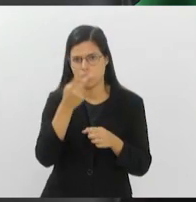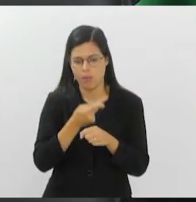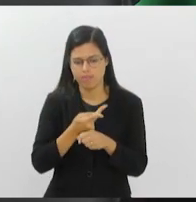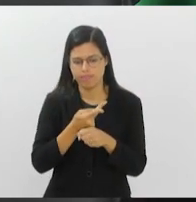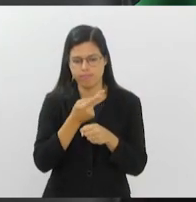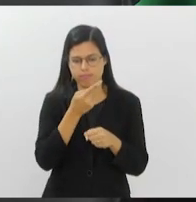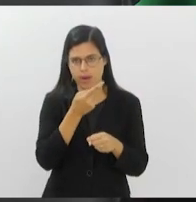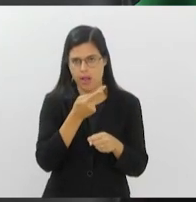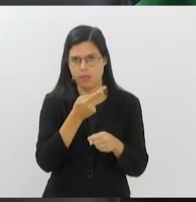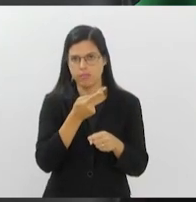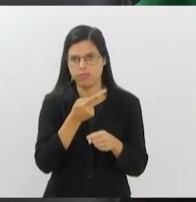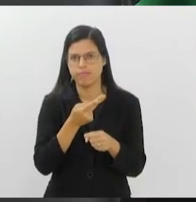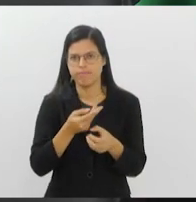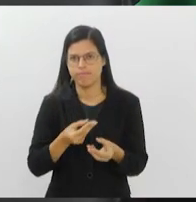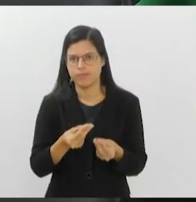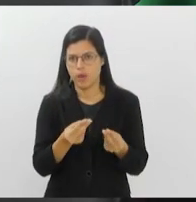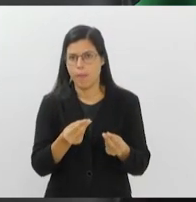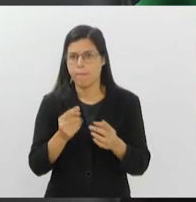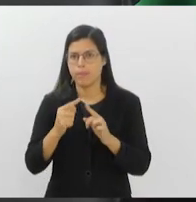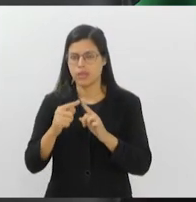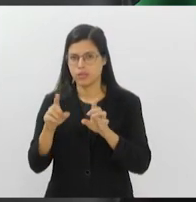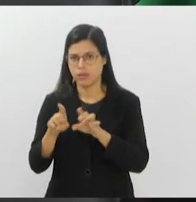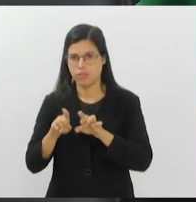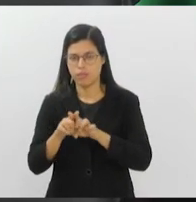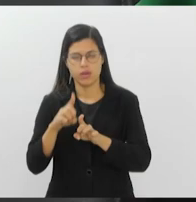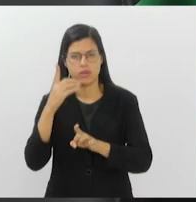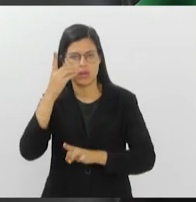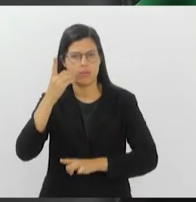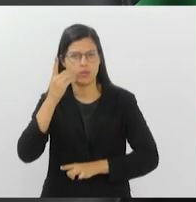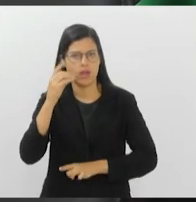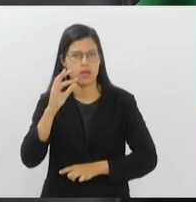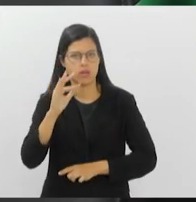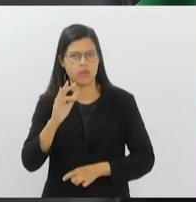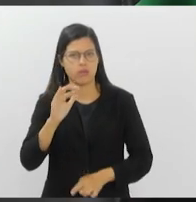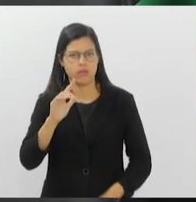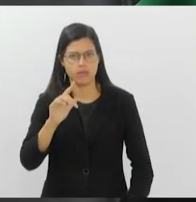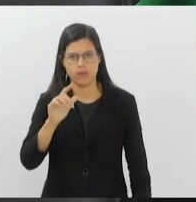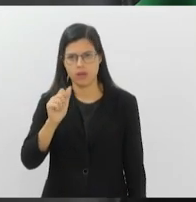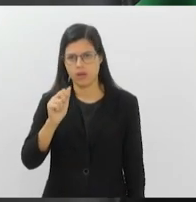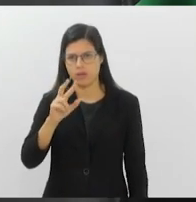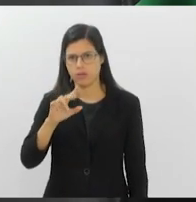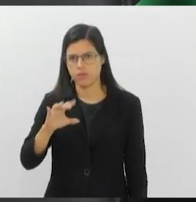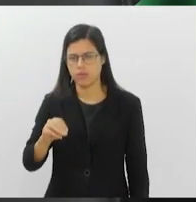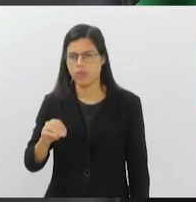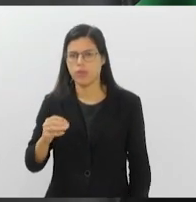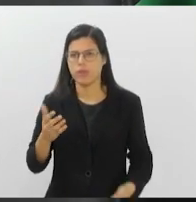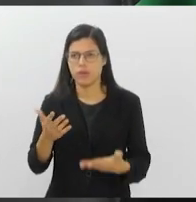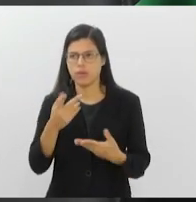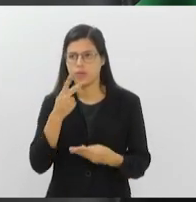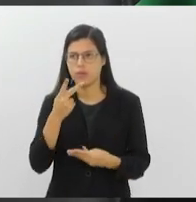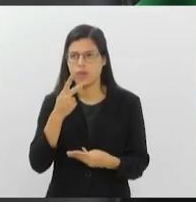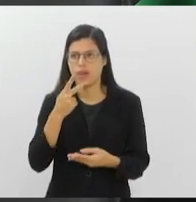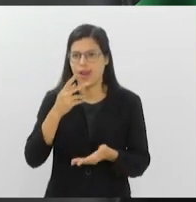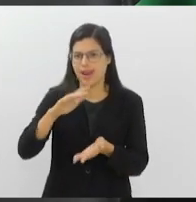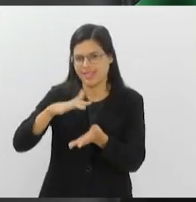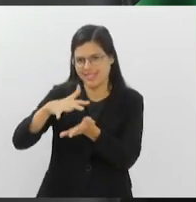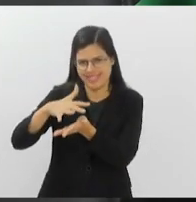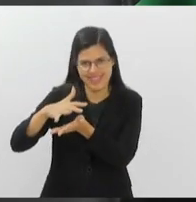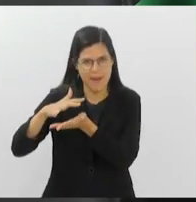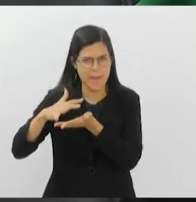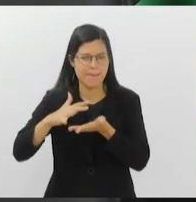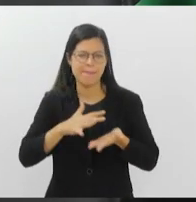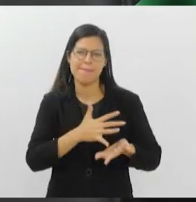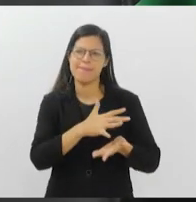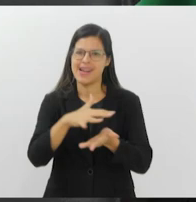também ao deputado Flávio Serafini. E eu quero te confessar, sabe, Flávio, que sambar não é uma das minhas